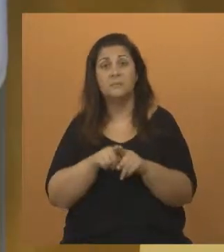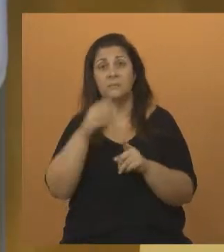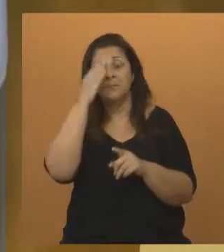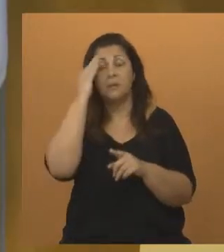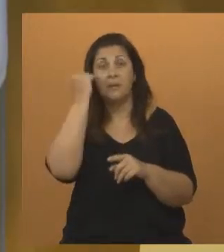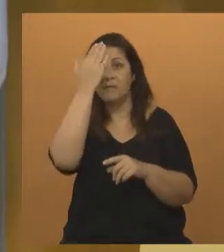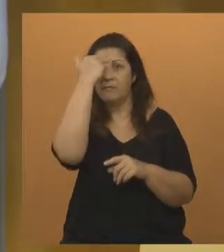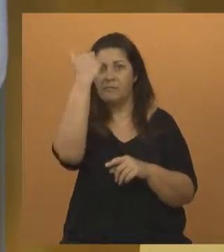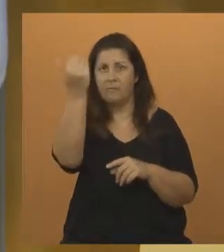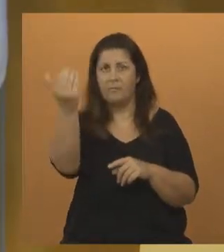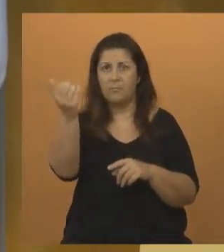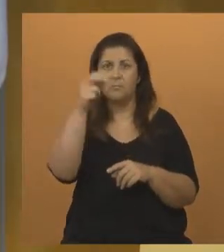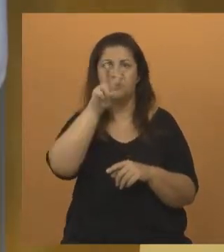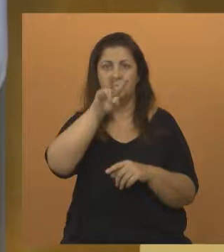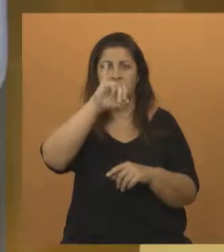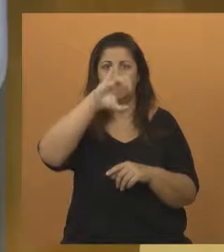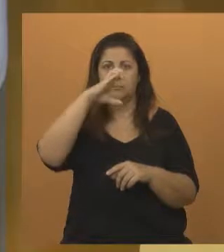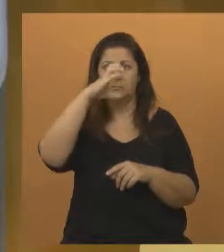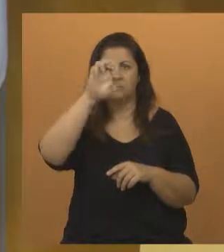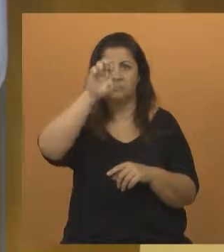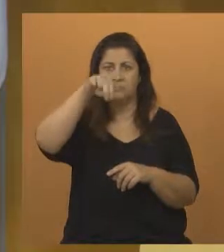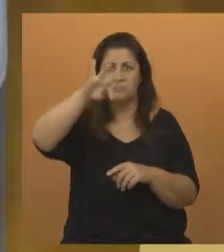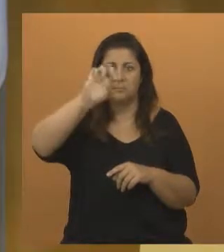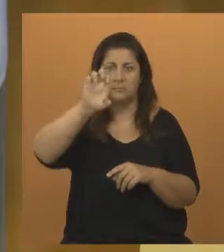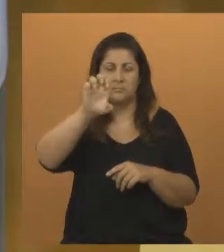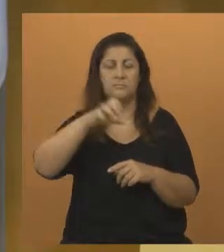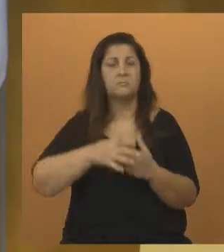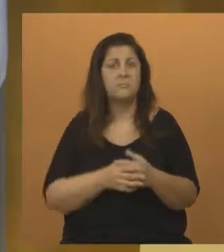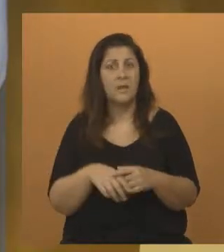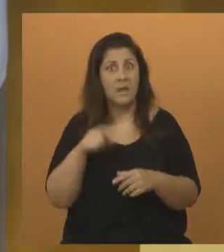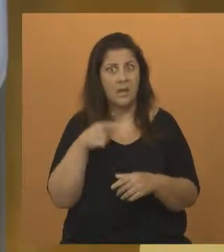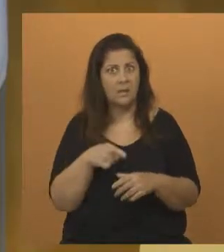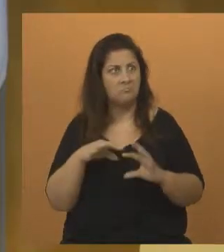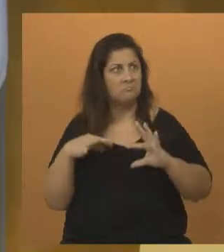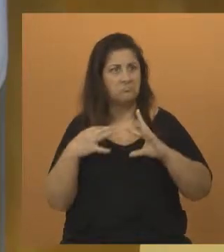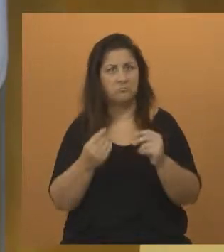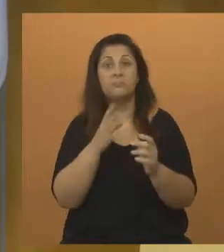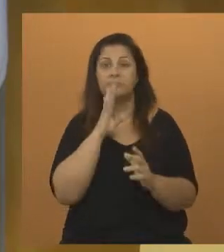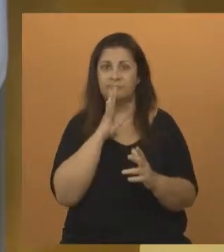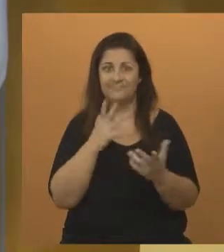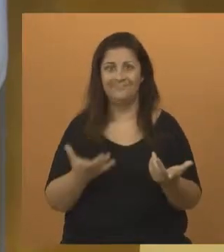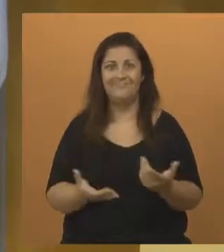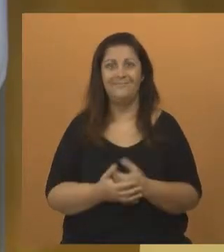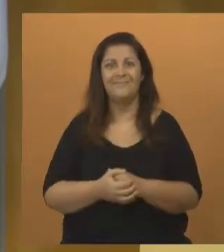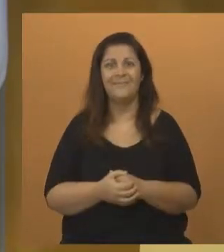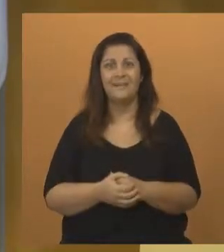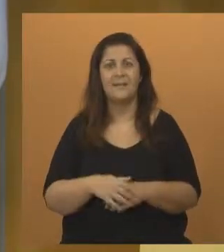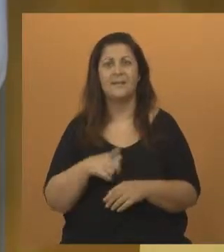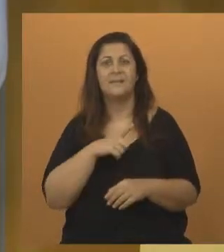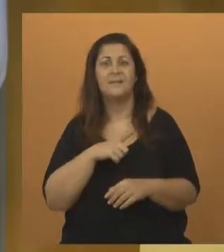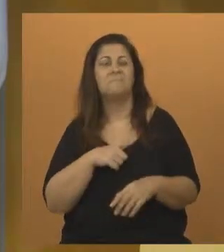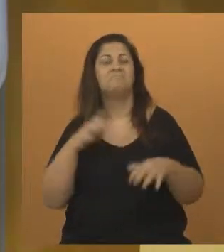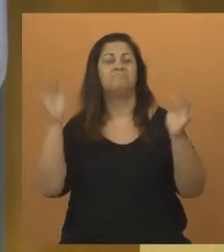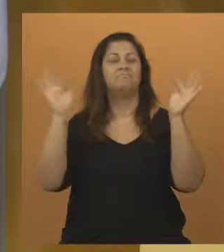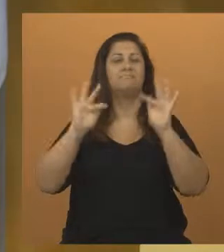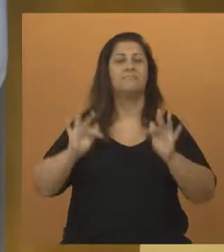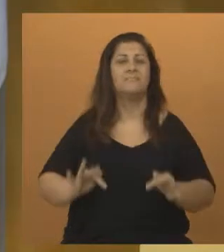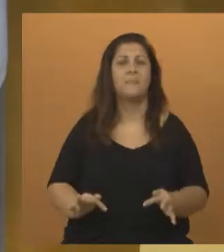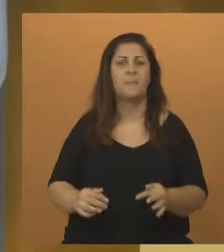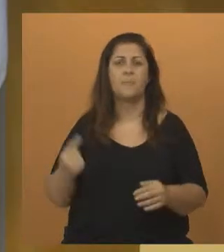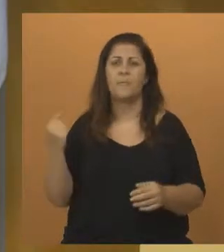famoso Vicente Scherma, que era uma referência aqui na região do Vale do Paraíba, onde a gente tinha a felicidade, né, de